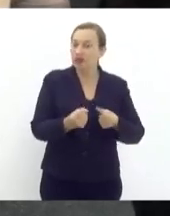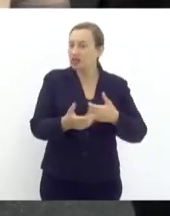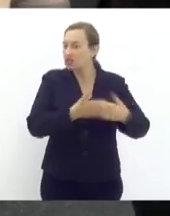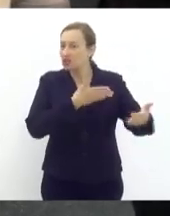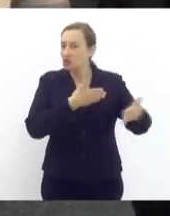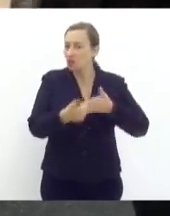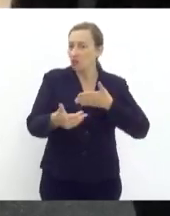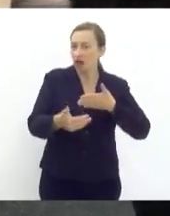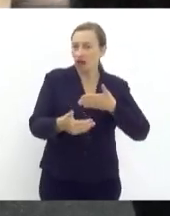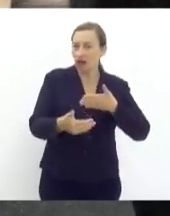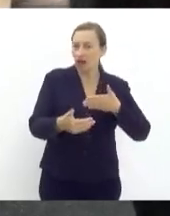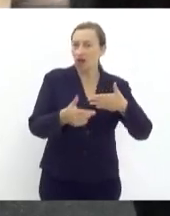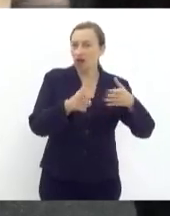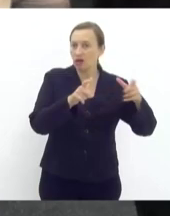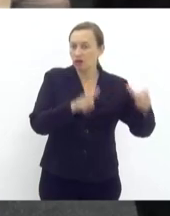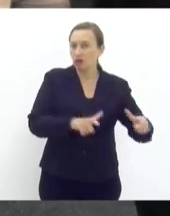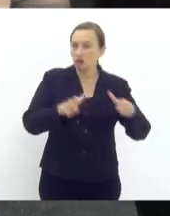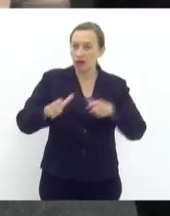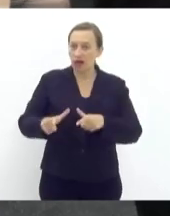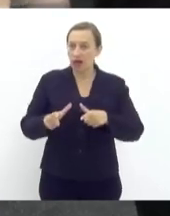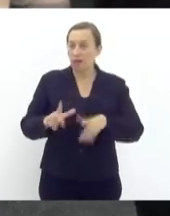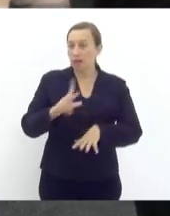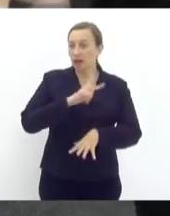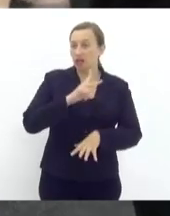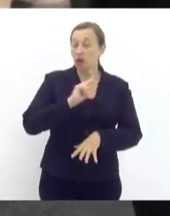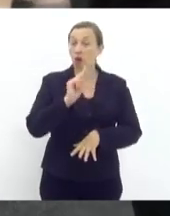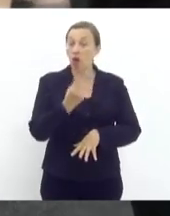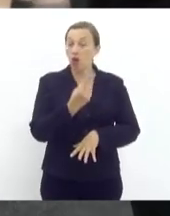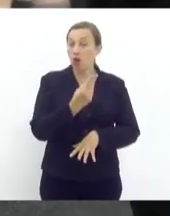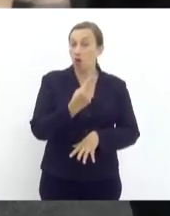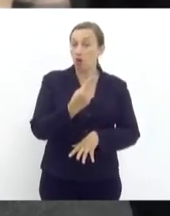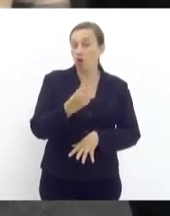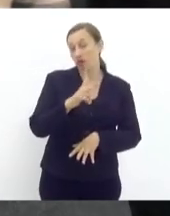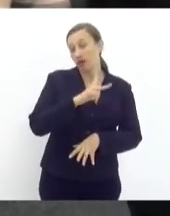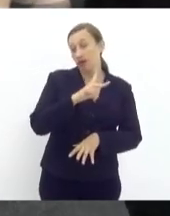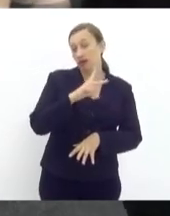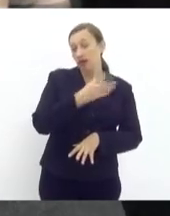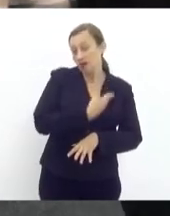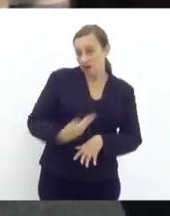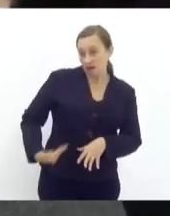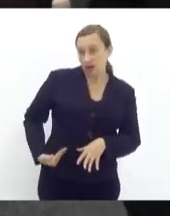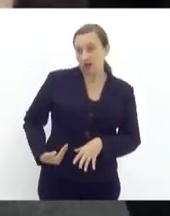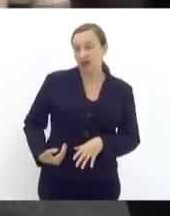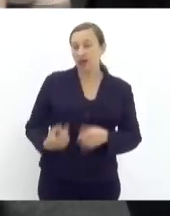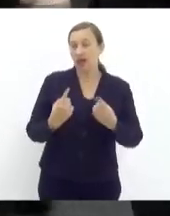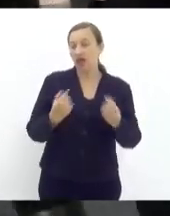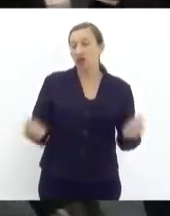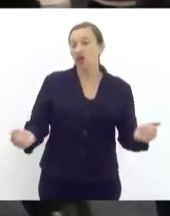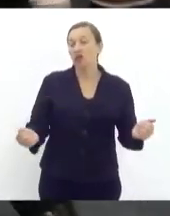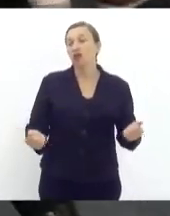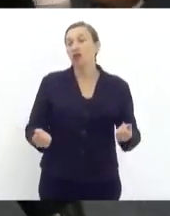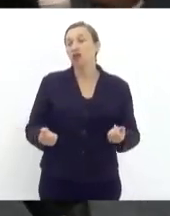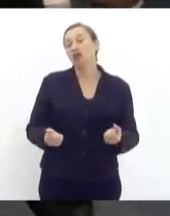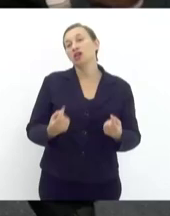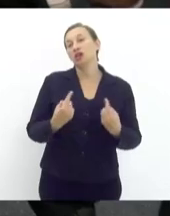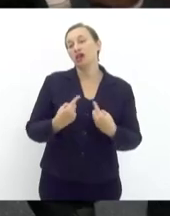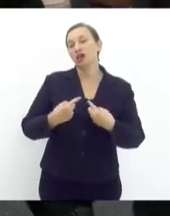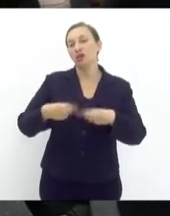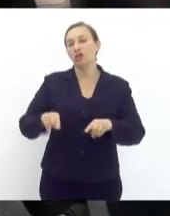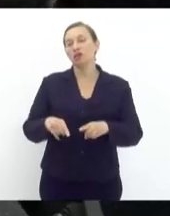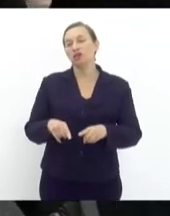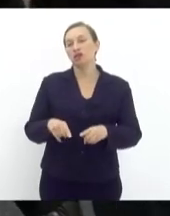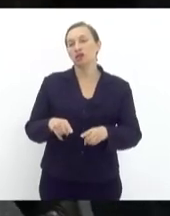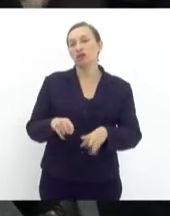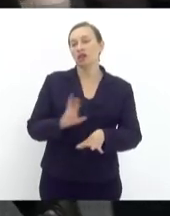estabelecimento público ou privado que é conivente com racismo intolerância e essa outra que Eu mencionei